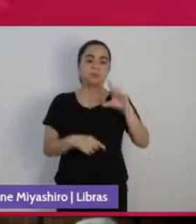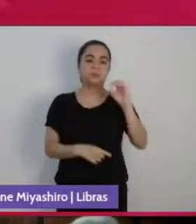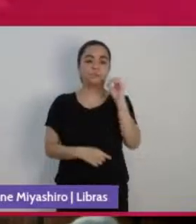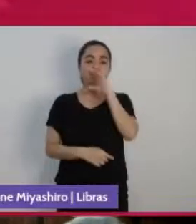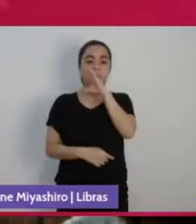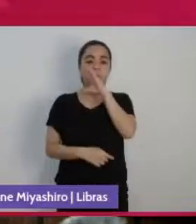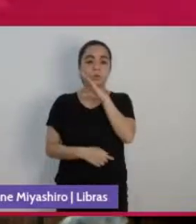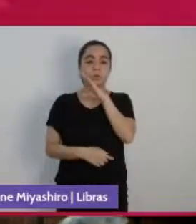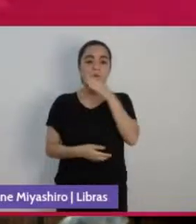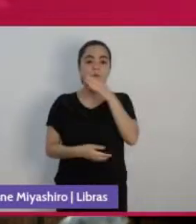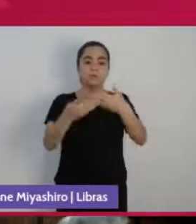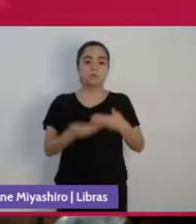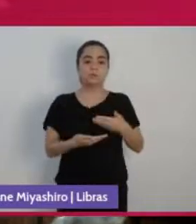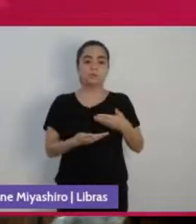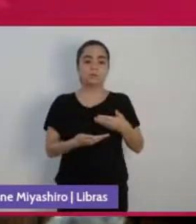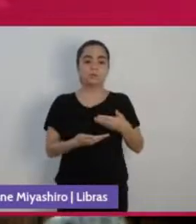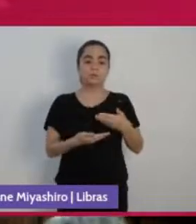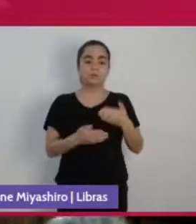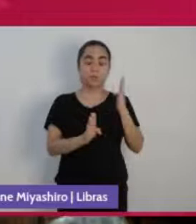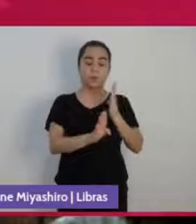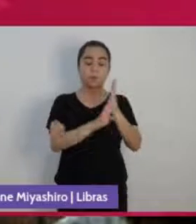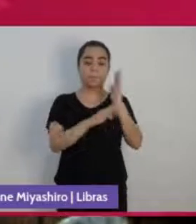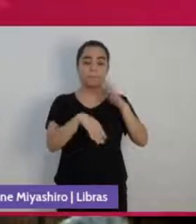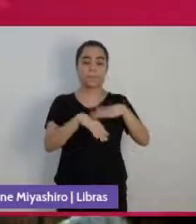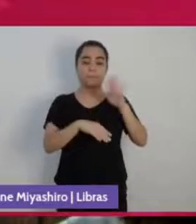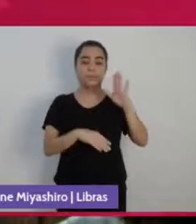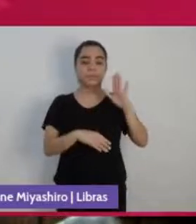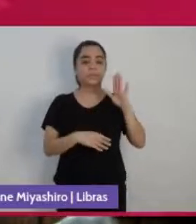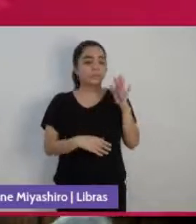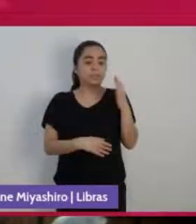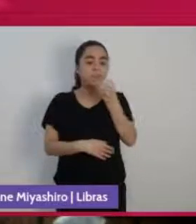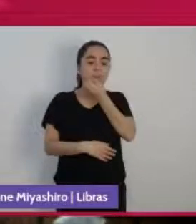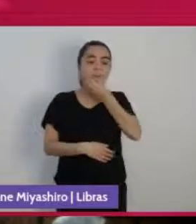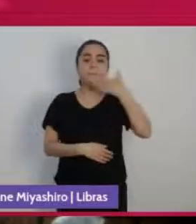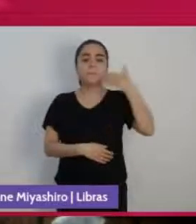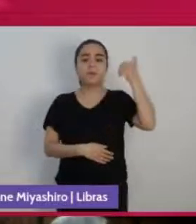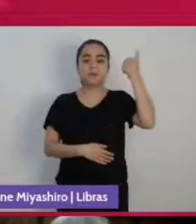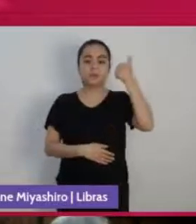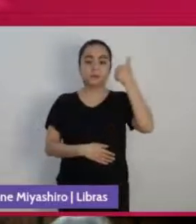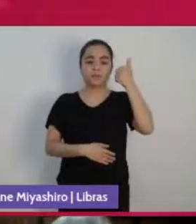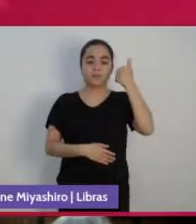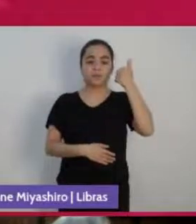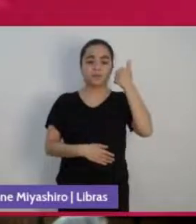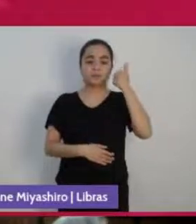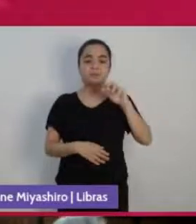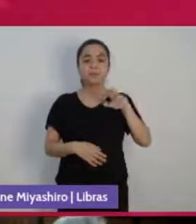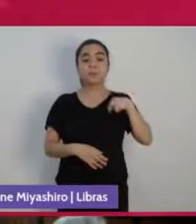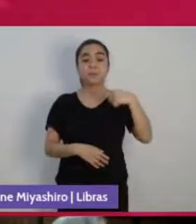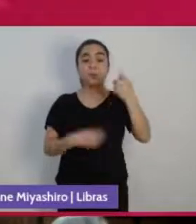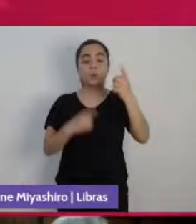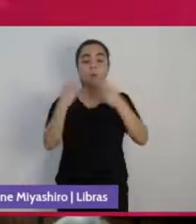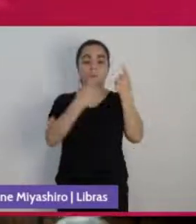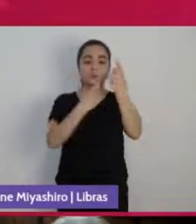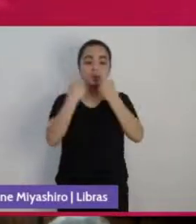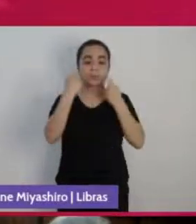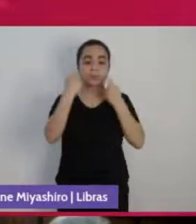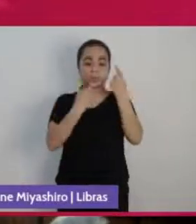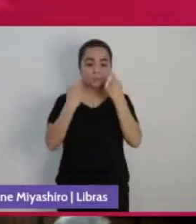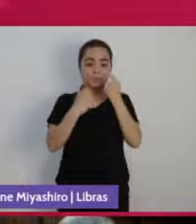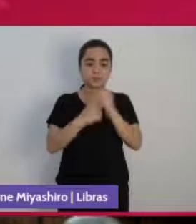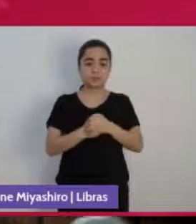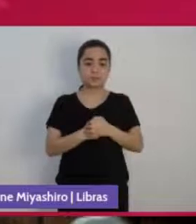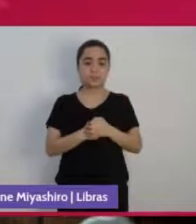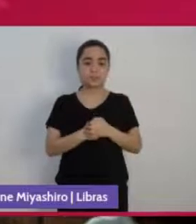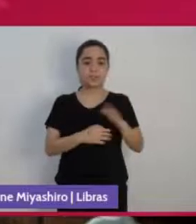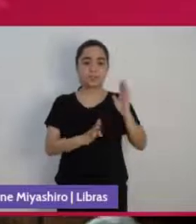vindo detectores mais sensíveis. Então, isso é uma outra preocupação. Detectores mais